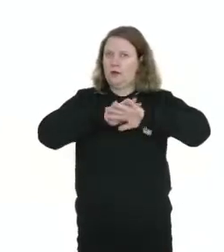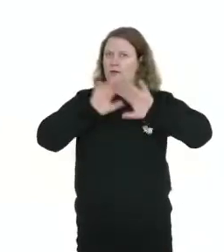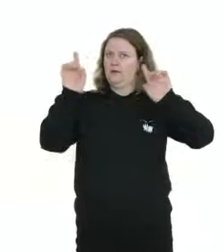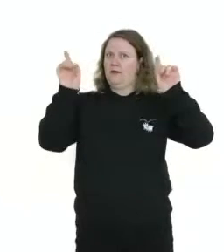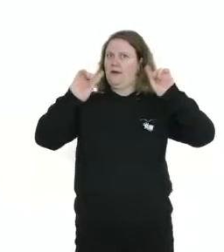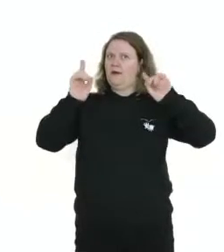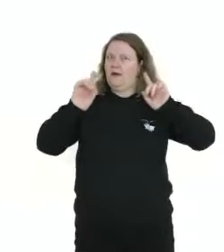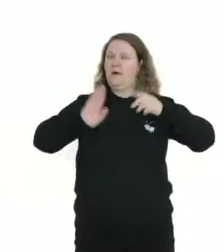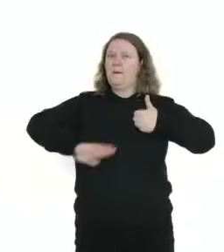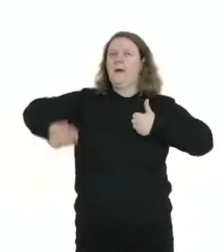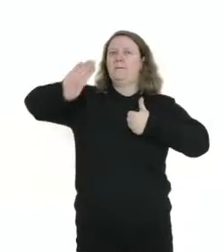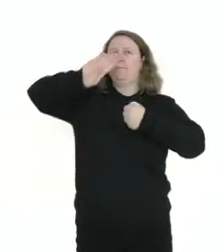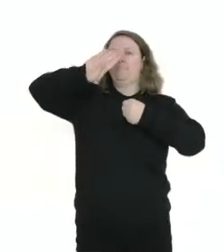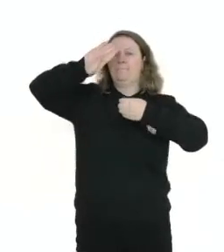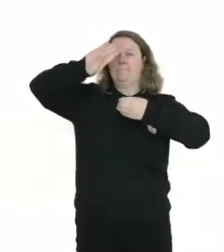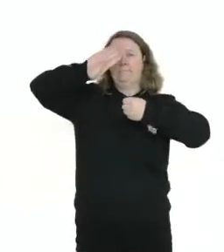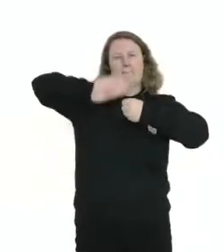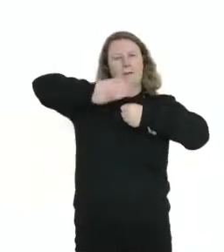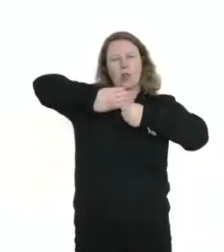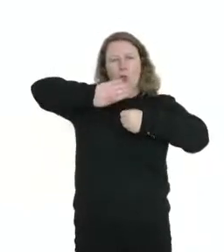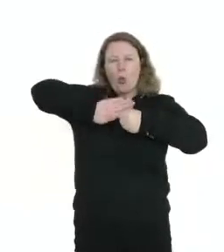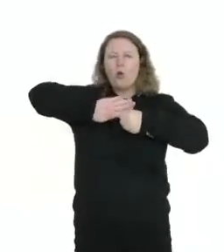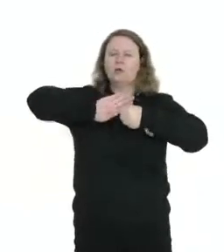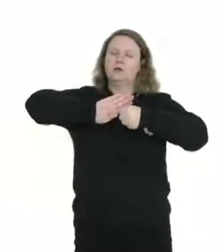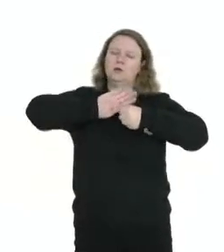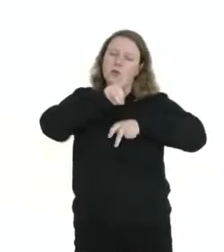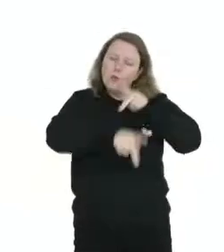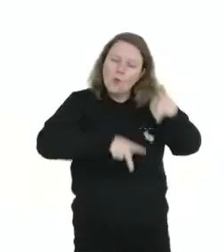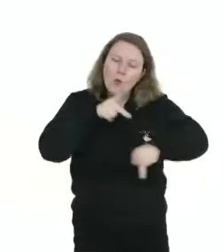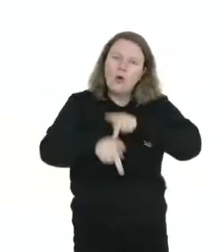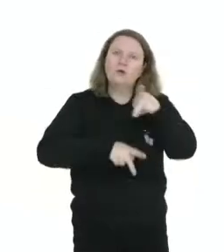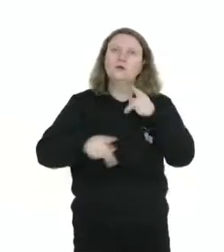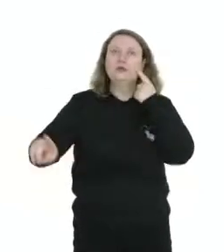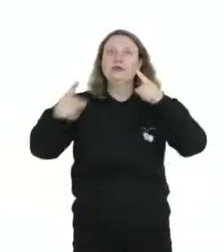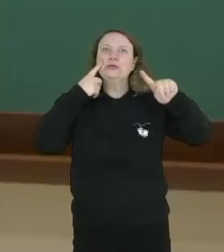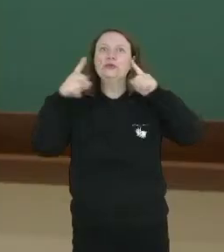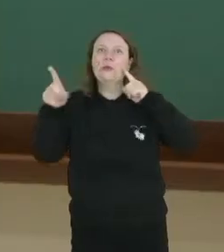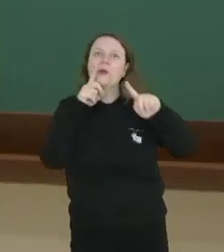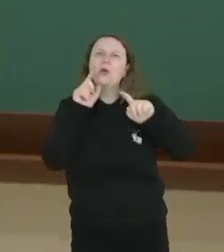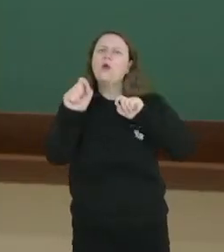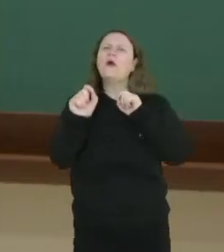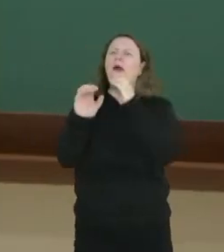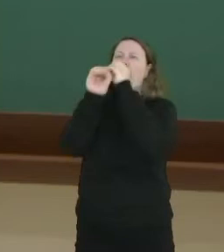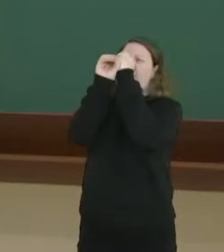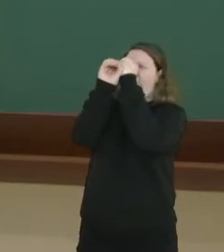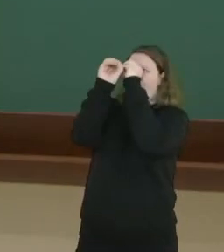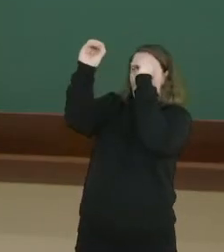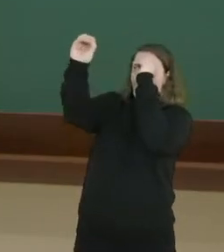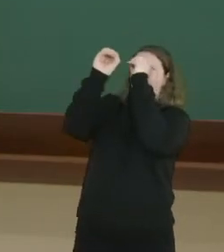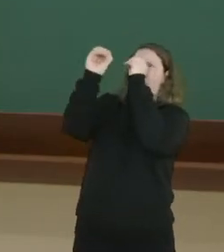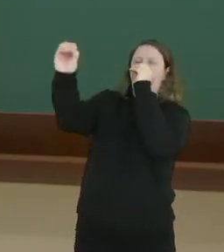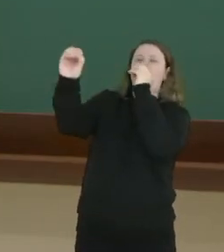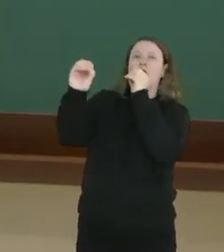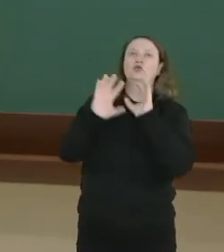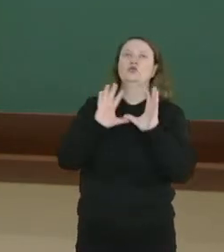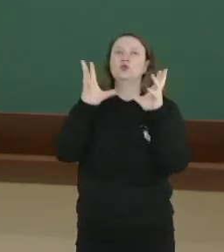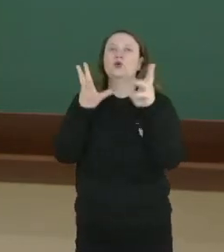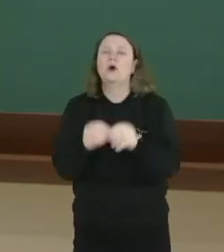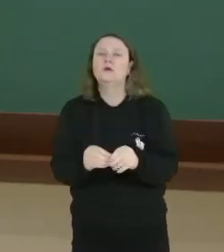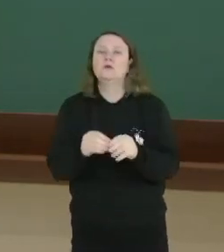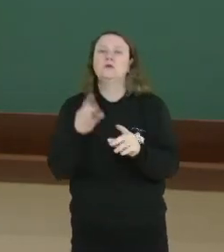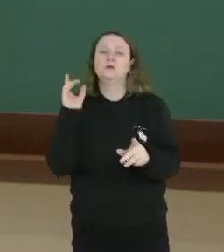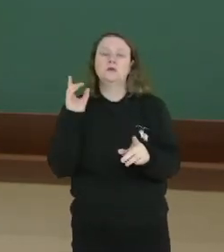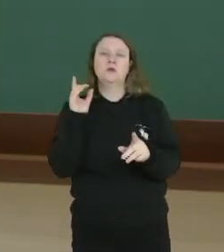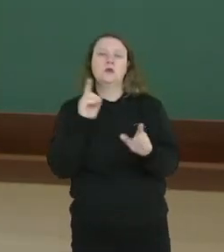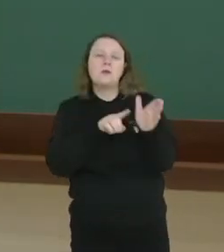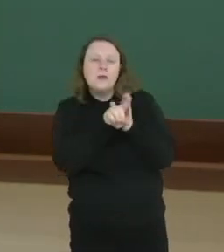basearam no triângulo retângulo para explicar descobertas da astronomia. Então, toda descoberta, gente, ela se baseia em